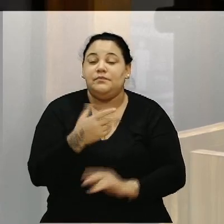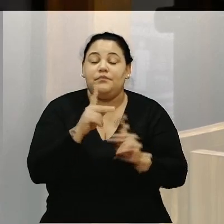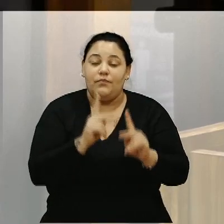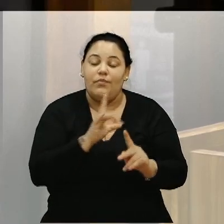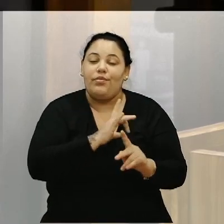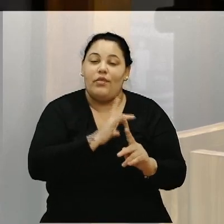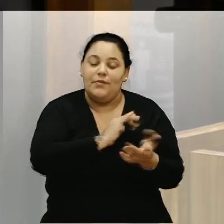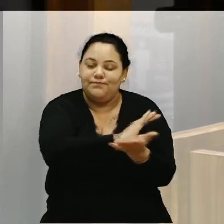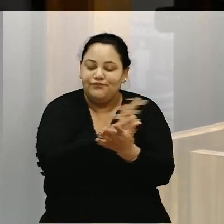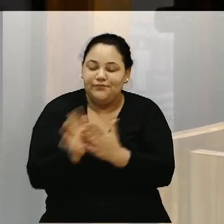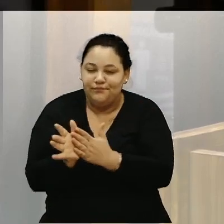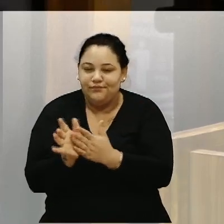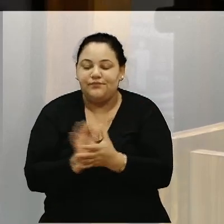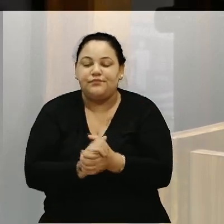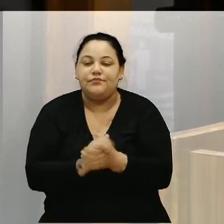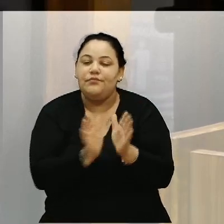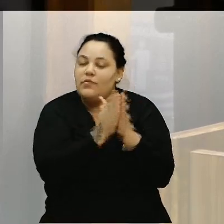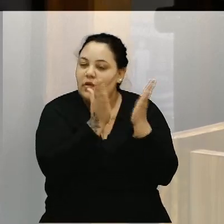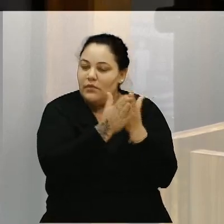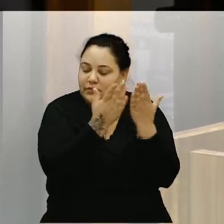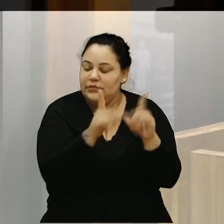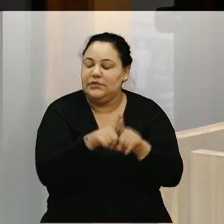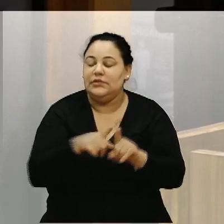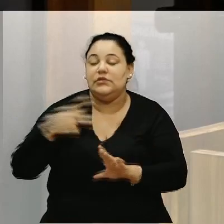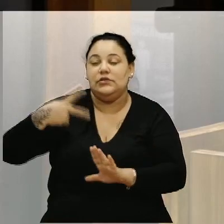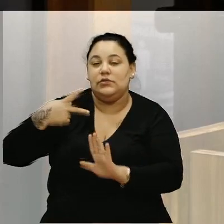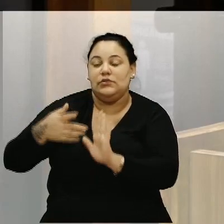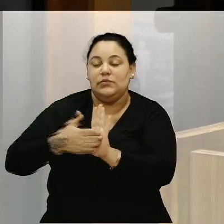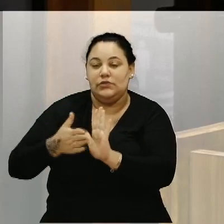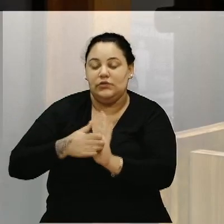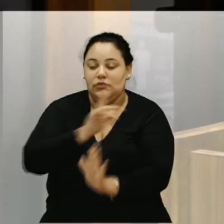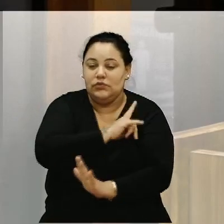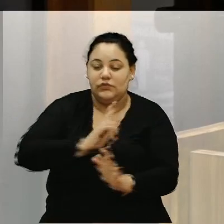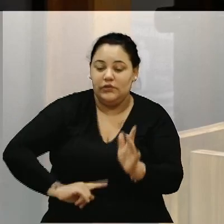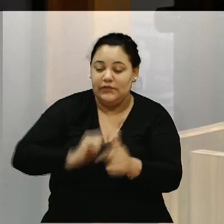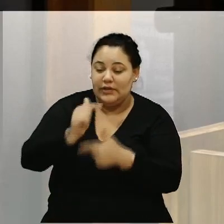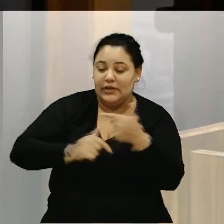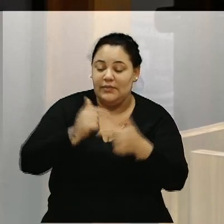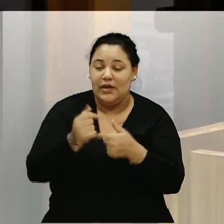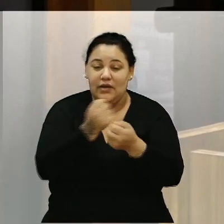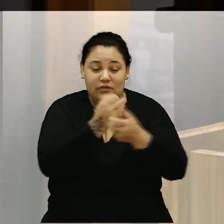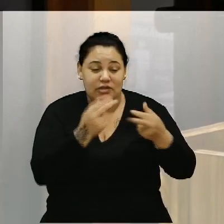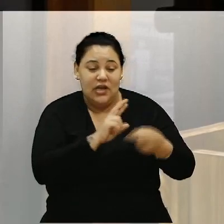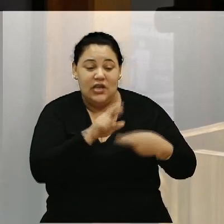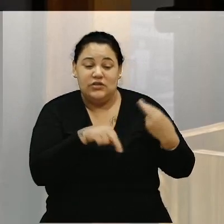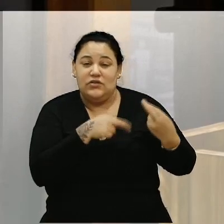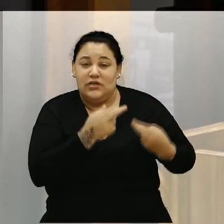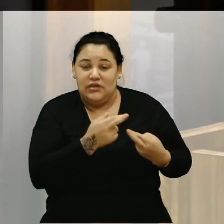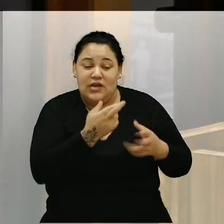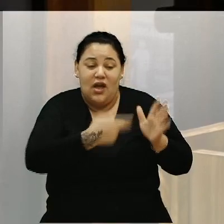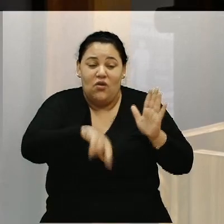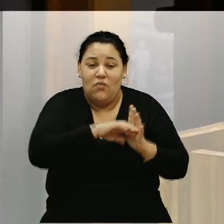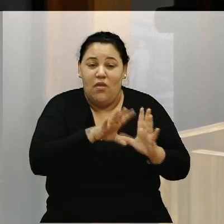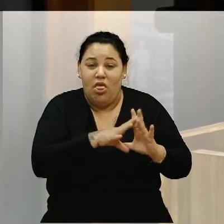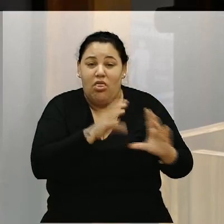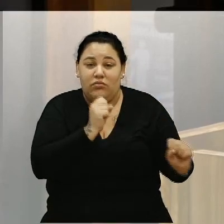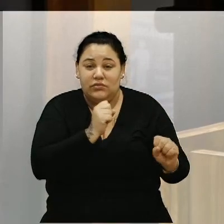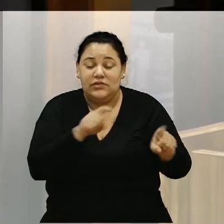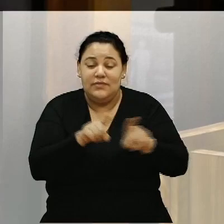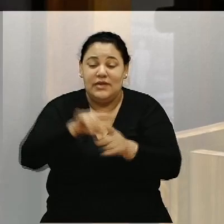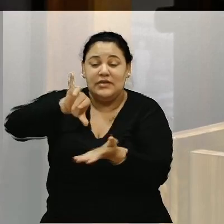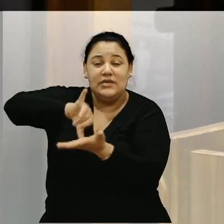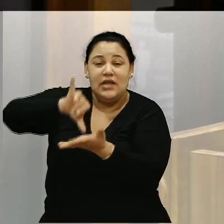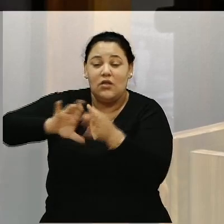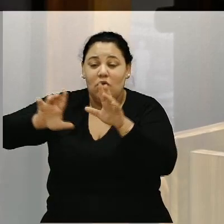segundo momento, o governo vai trabalhar em planos de prevenção, contingência e resiliência, e na estruturação de centros de operações integrados com